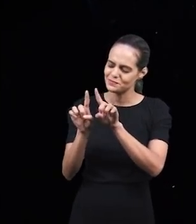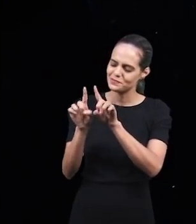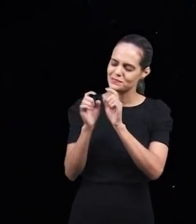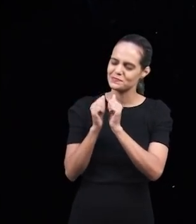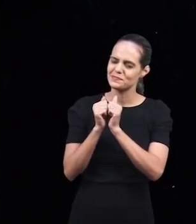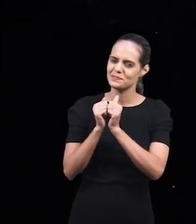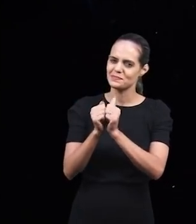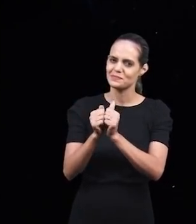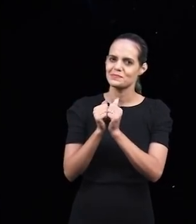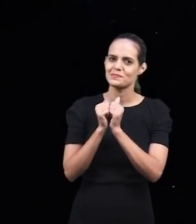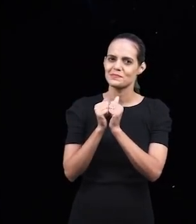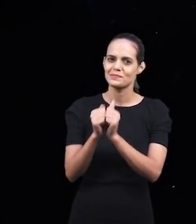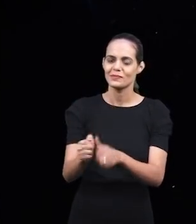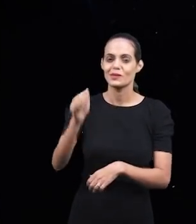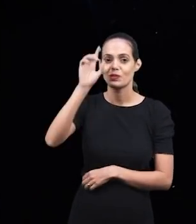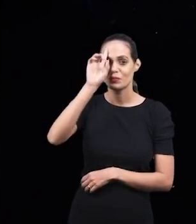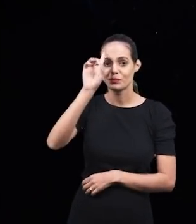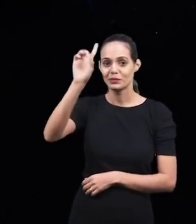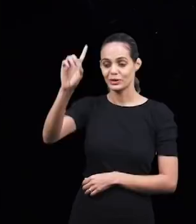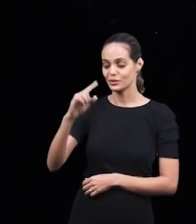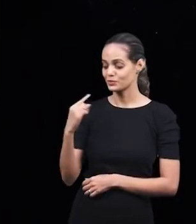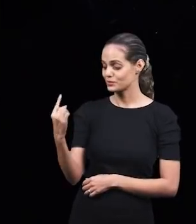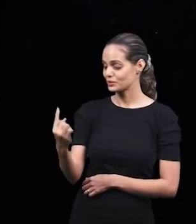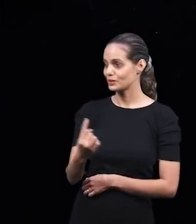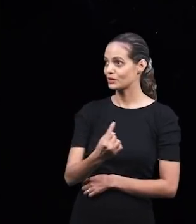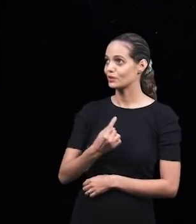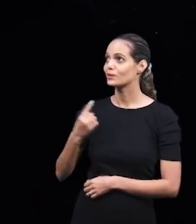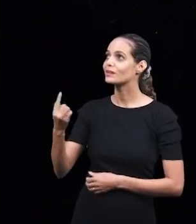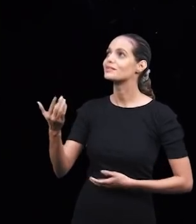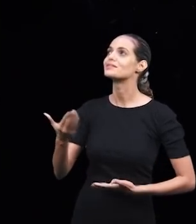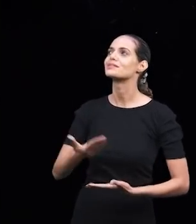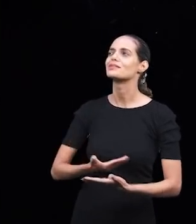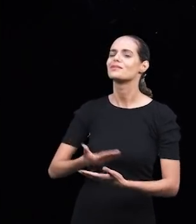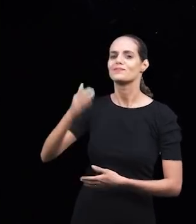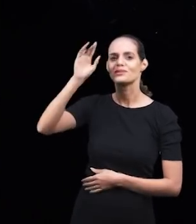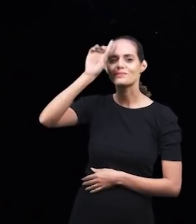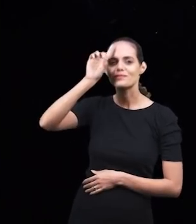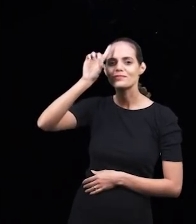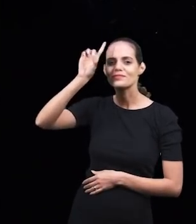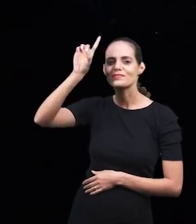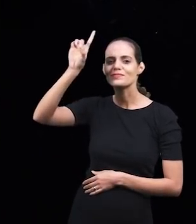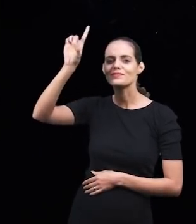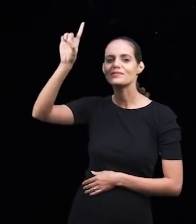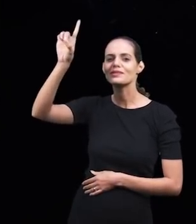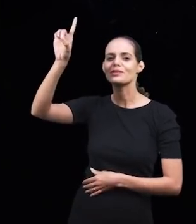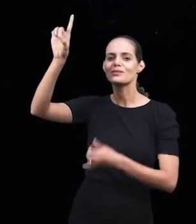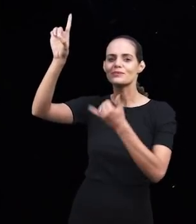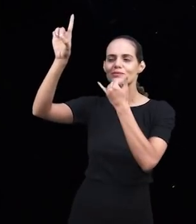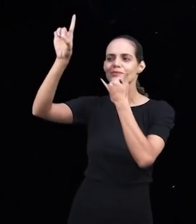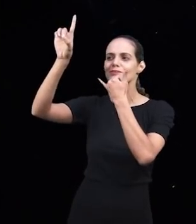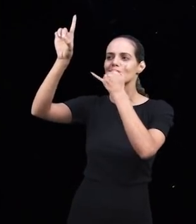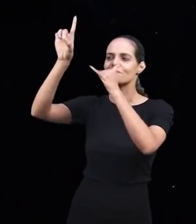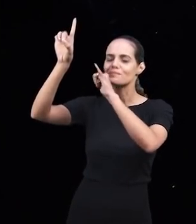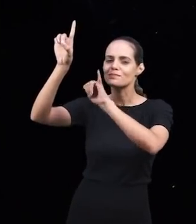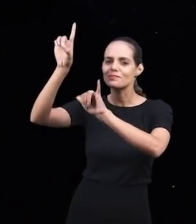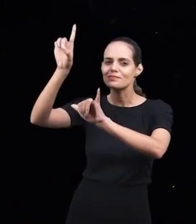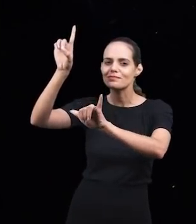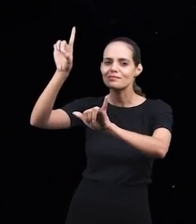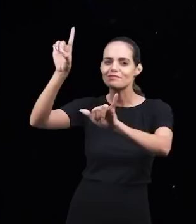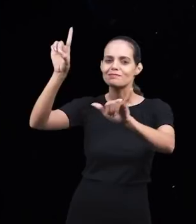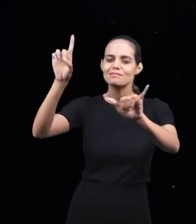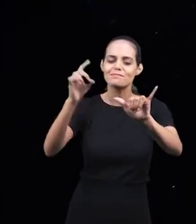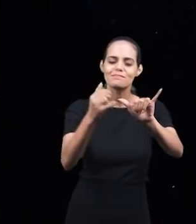O Deus a quem servimos é um Deus perdoador, é Deus de